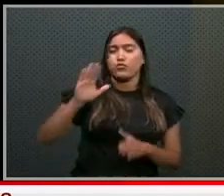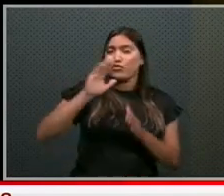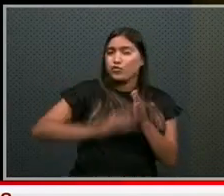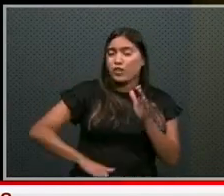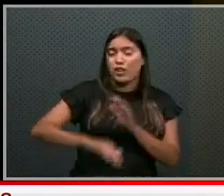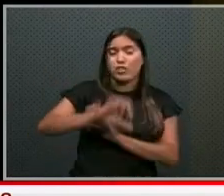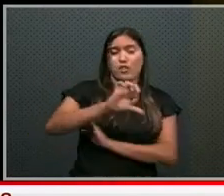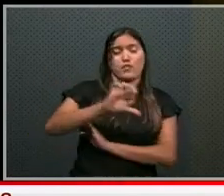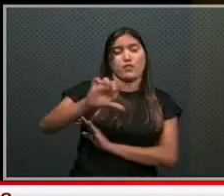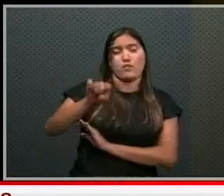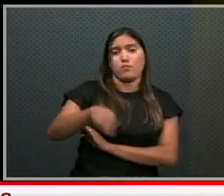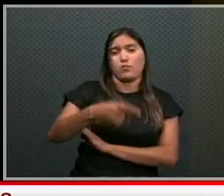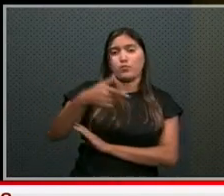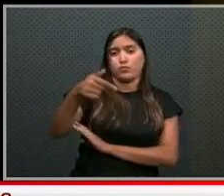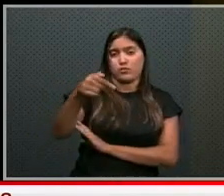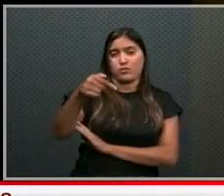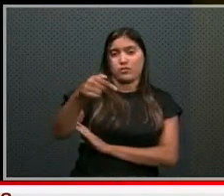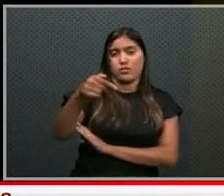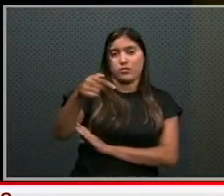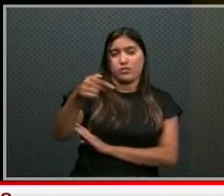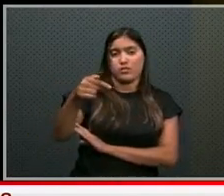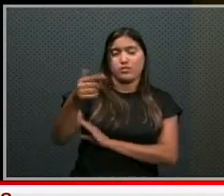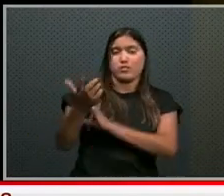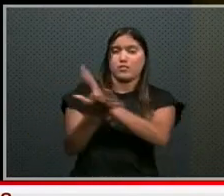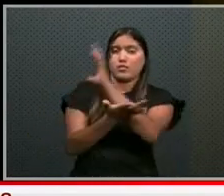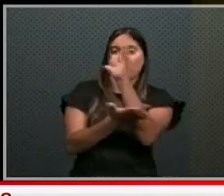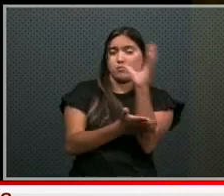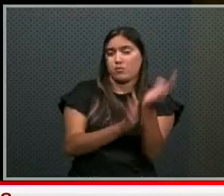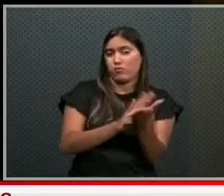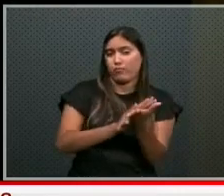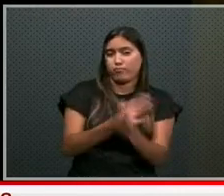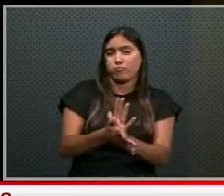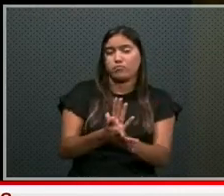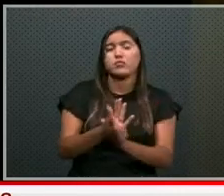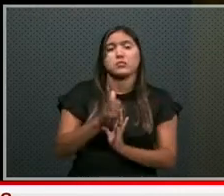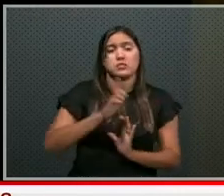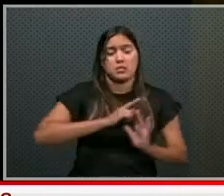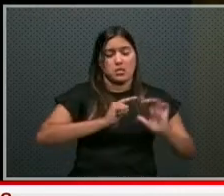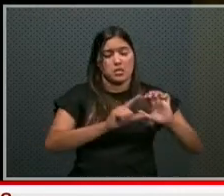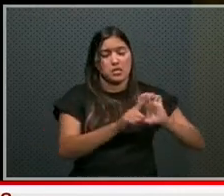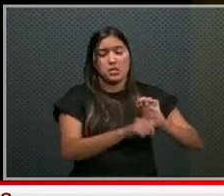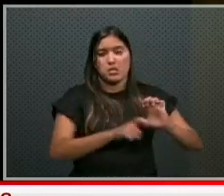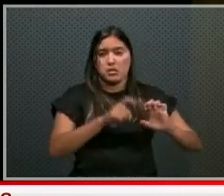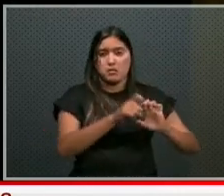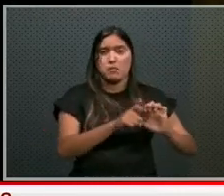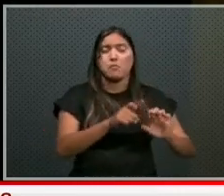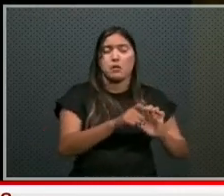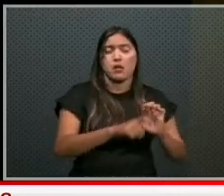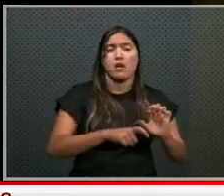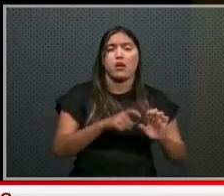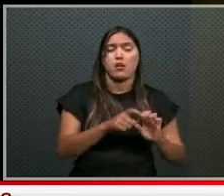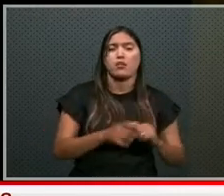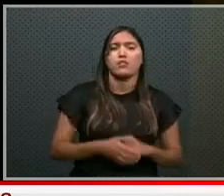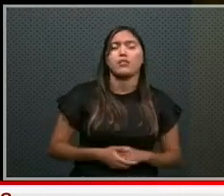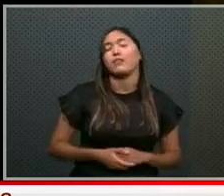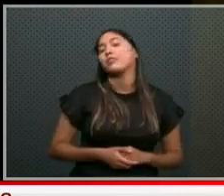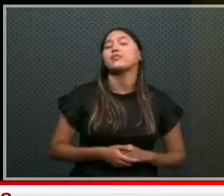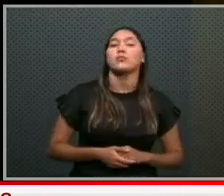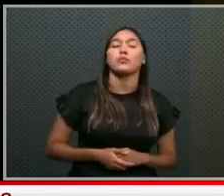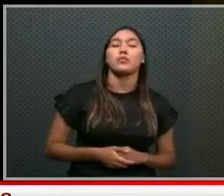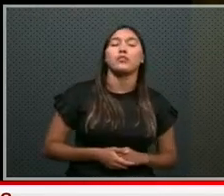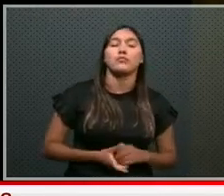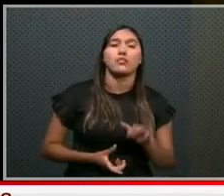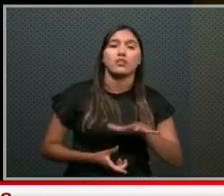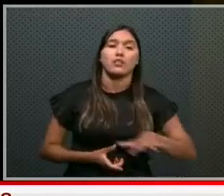99.7 de seu a florestas tá no na Embrapa território Evaristo de Miranda que levantou essas